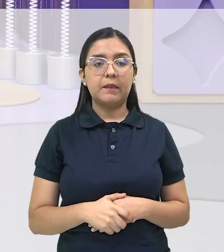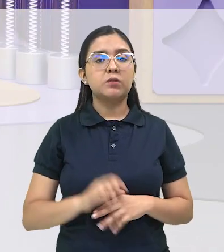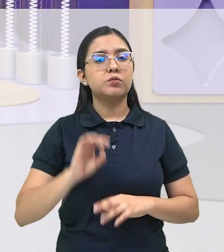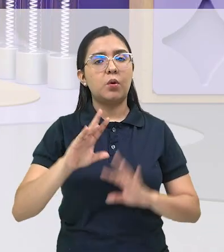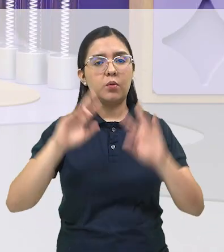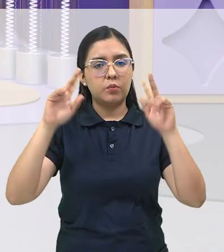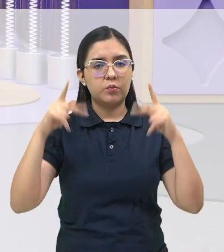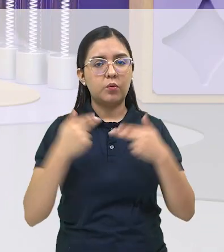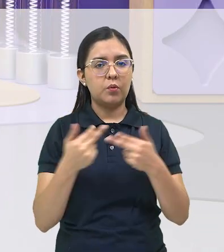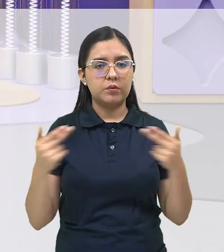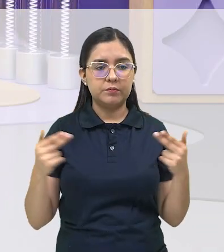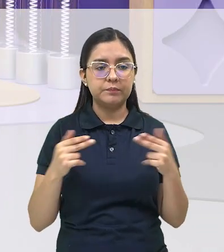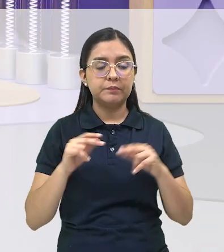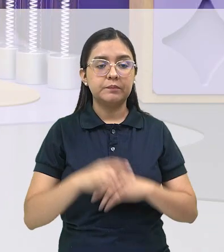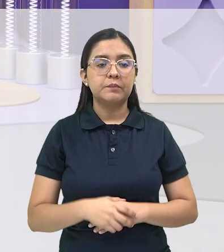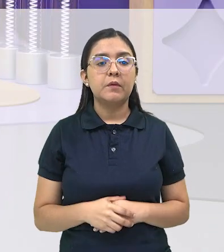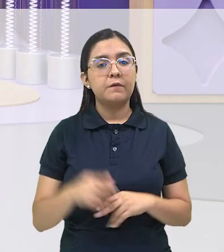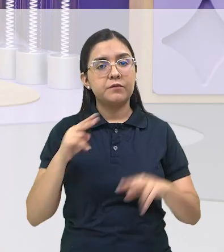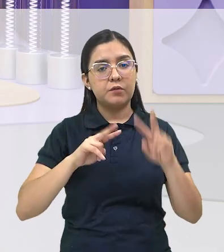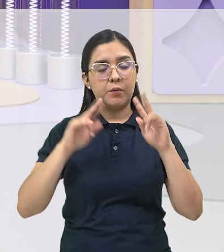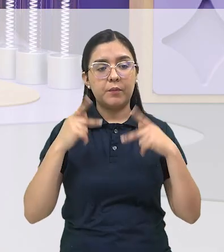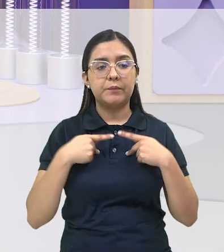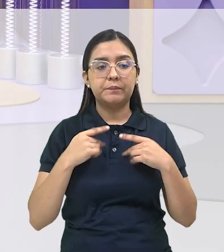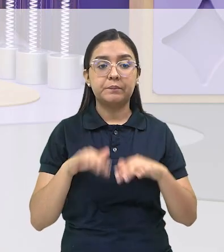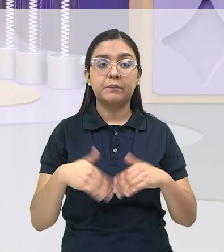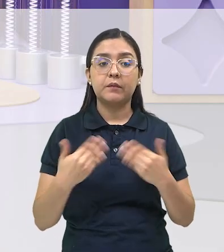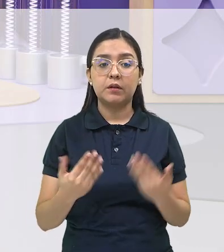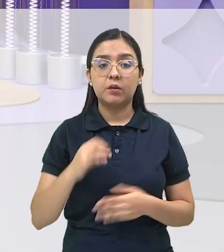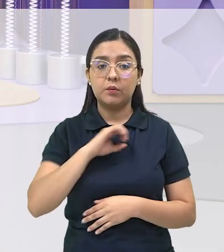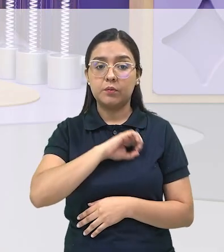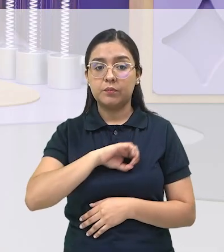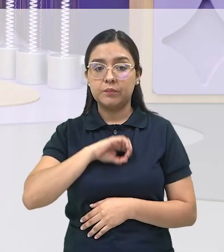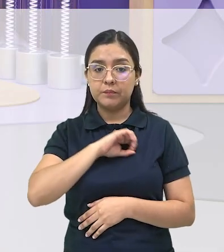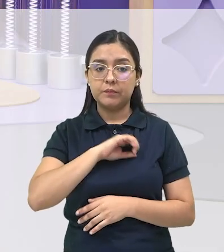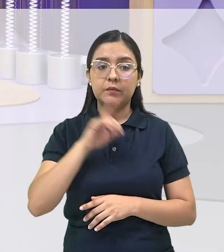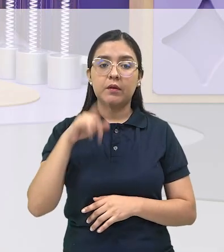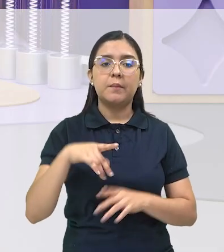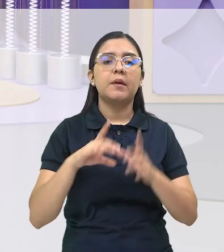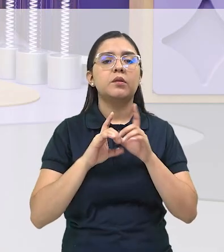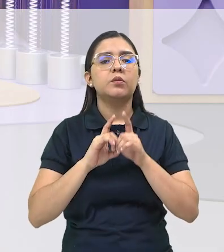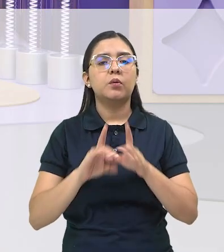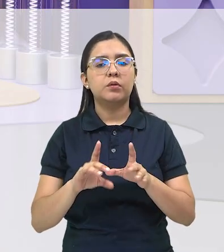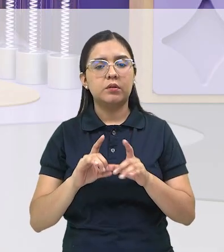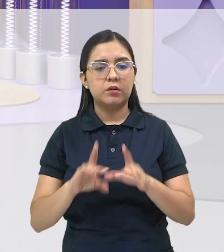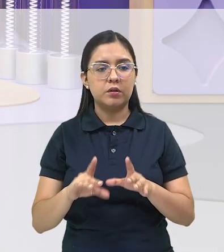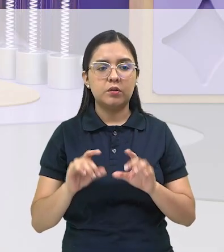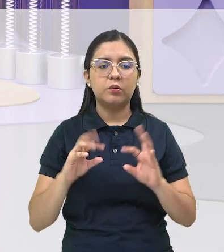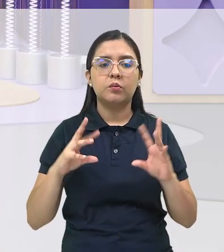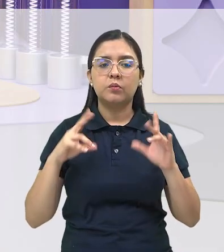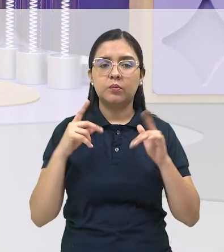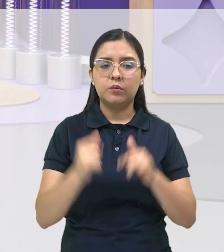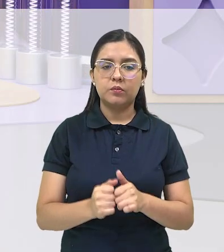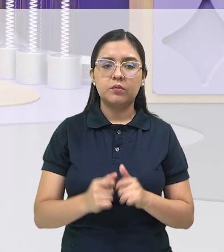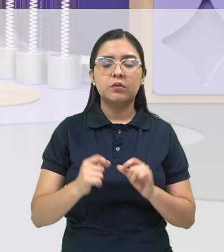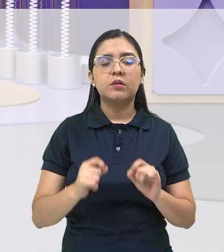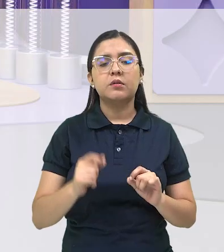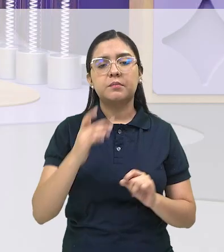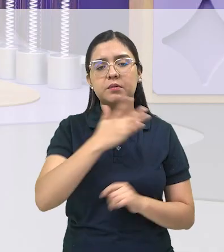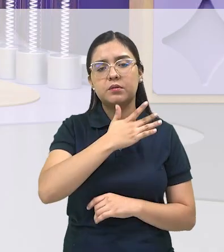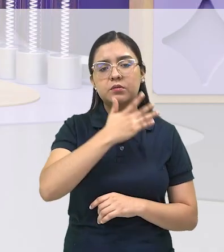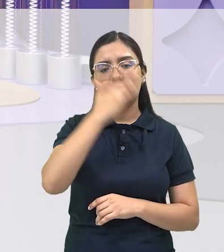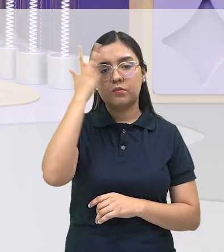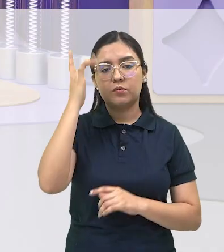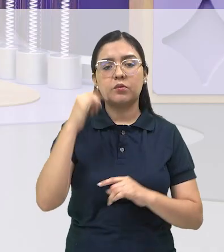aqui do meu lado agora. Logo, o ateísmo denota a doutrina que congrega todos aqueles que